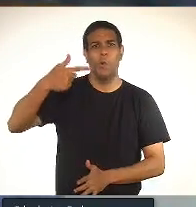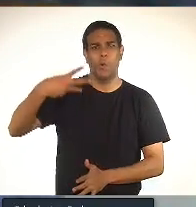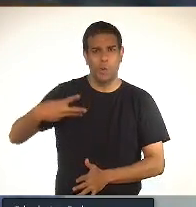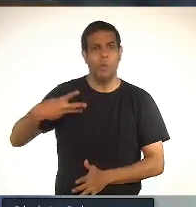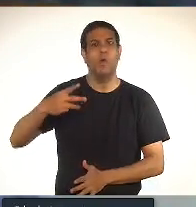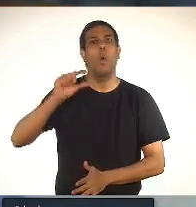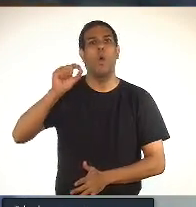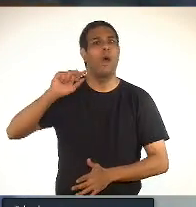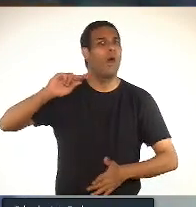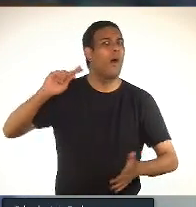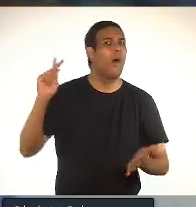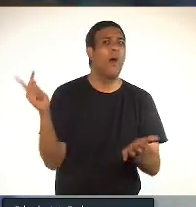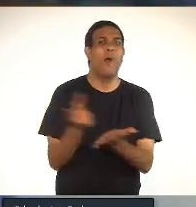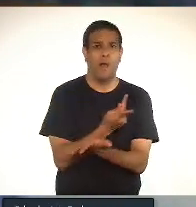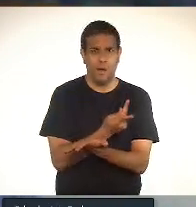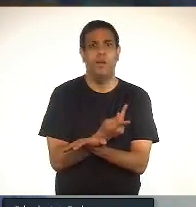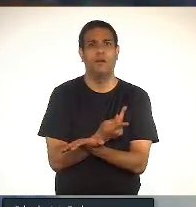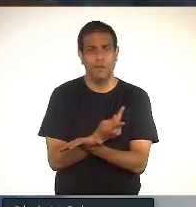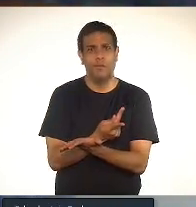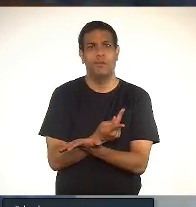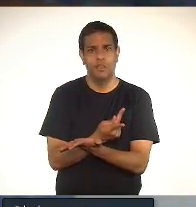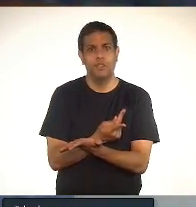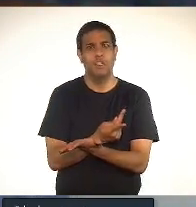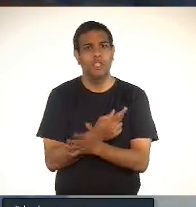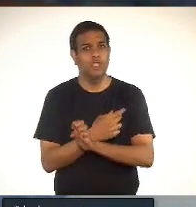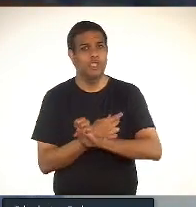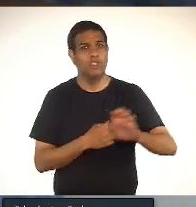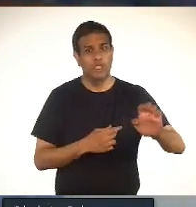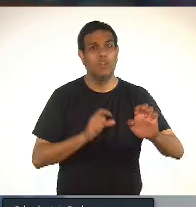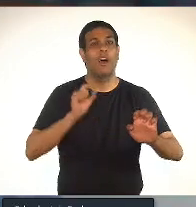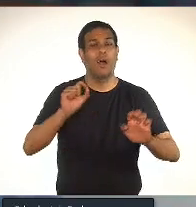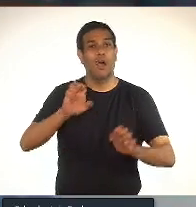Paulo. Com a Erundina,